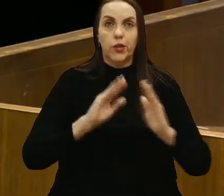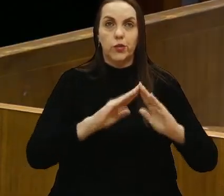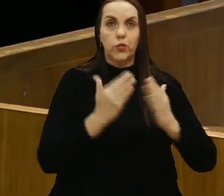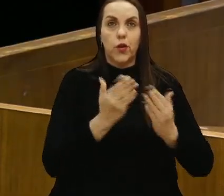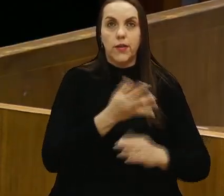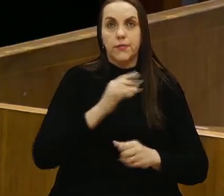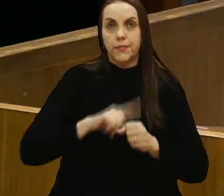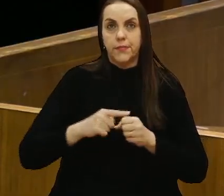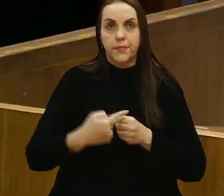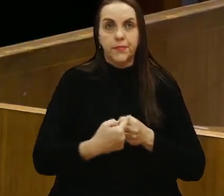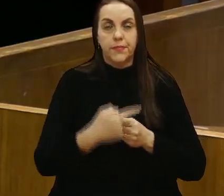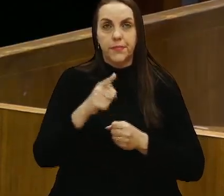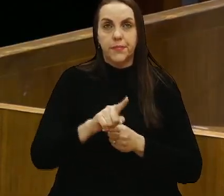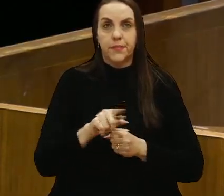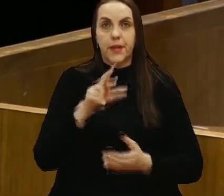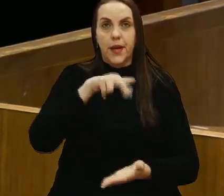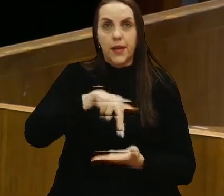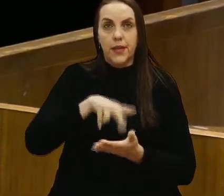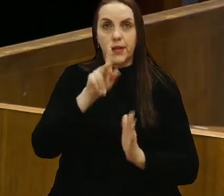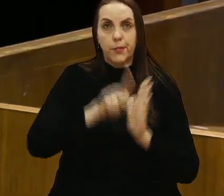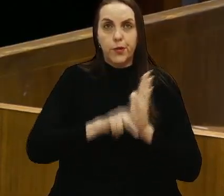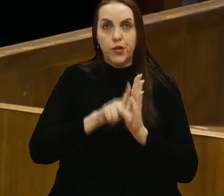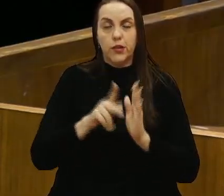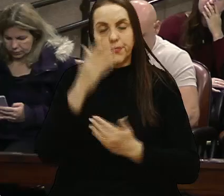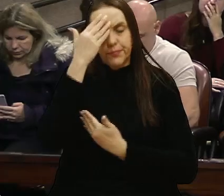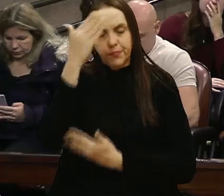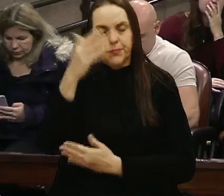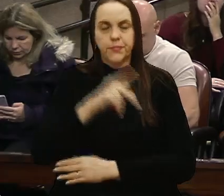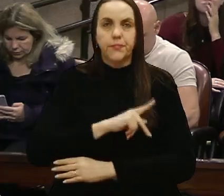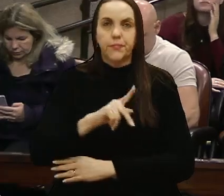cidade seja uma realidade de um projeto. Obrigado, senhor presidente.